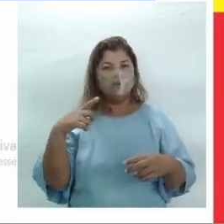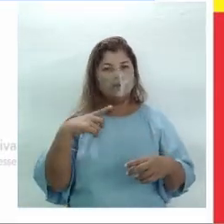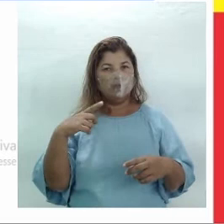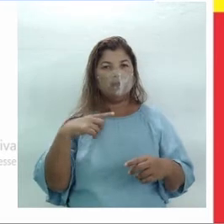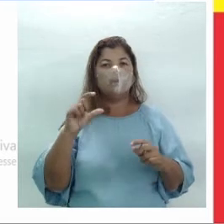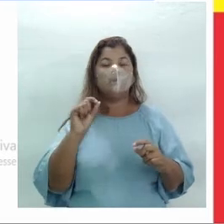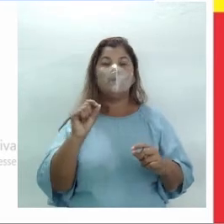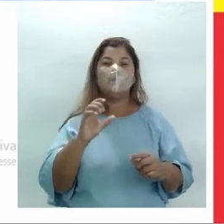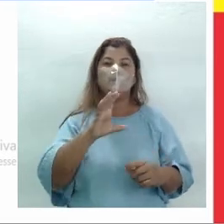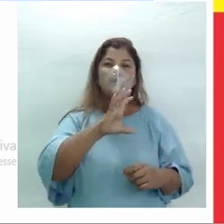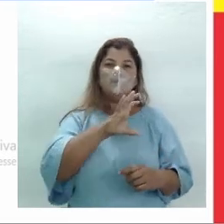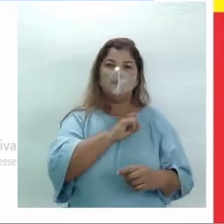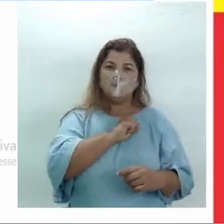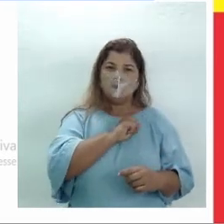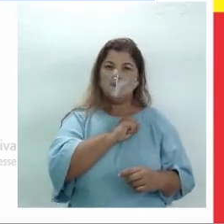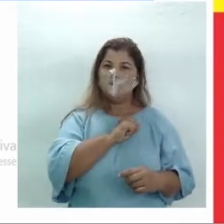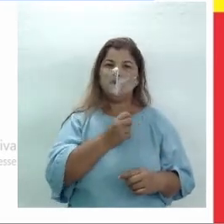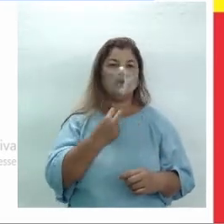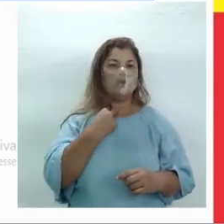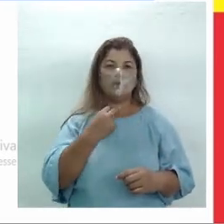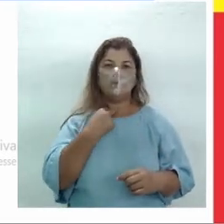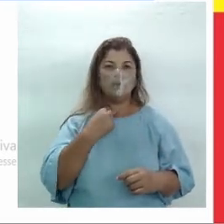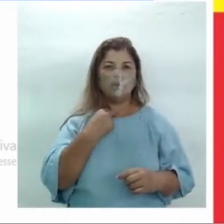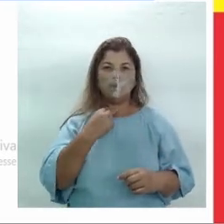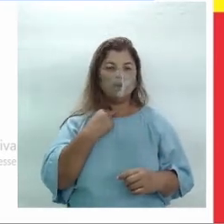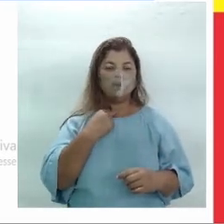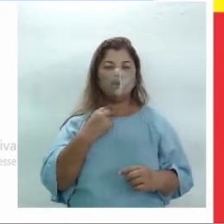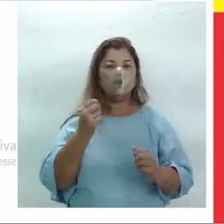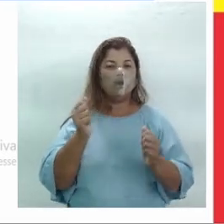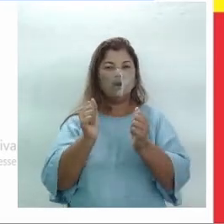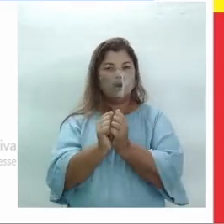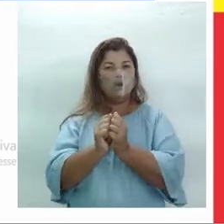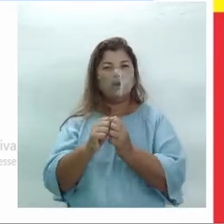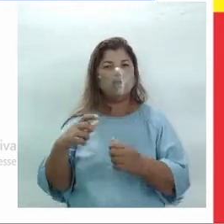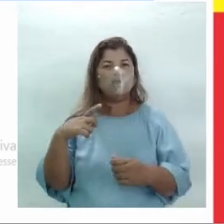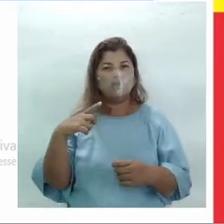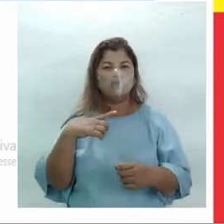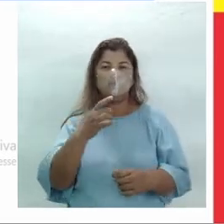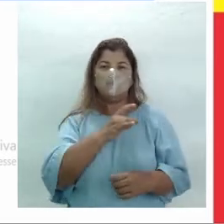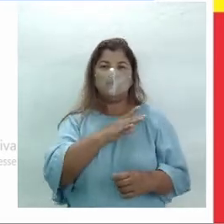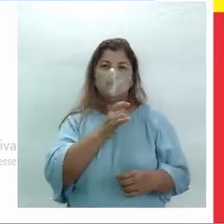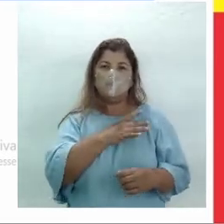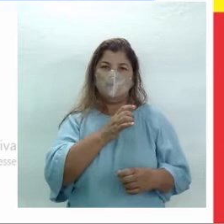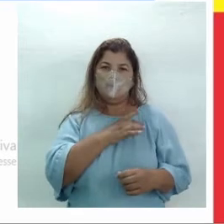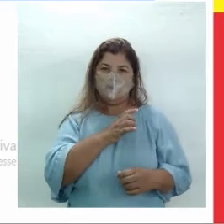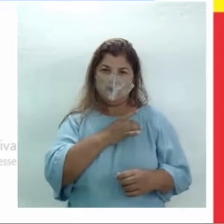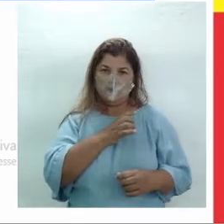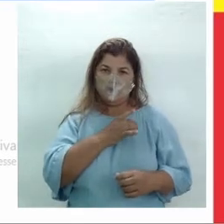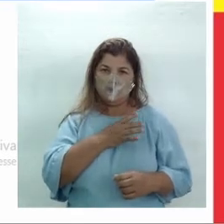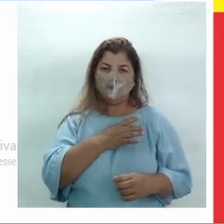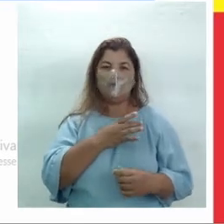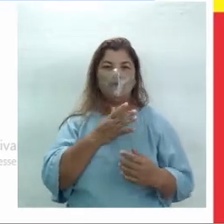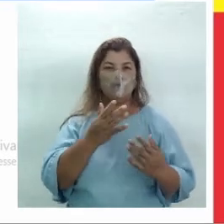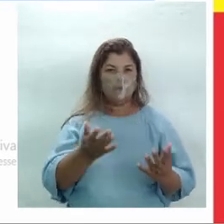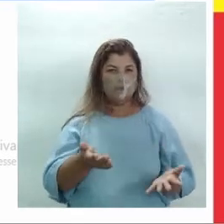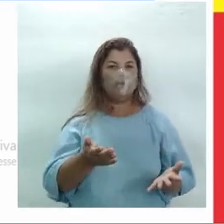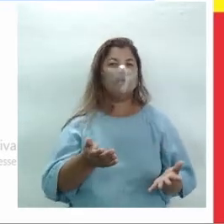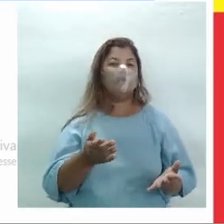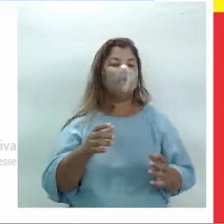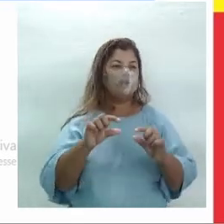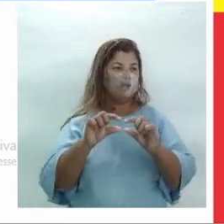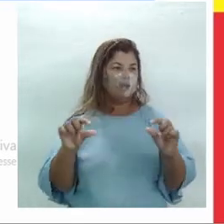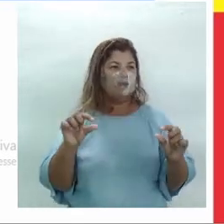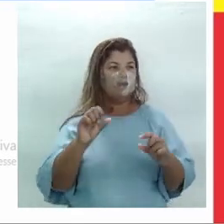questão: o amor não pode coexistir com o temor. Sêneca. Vejam que na